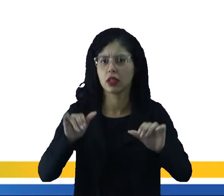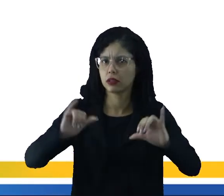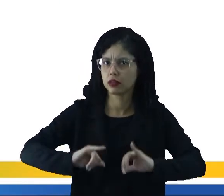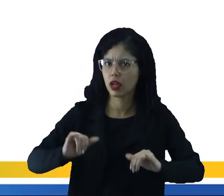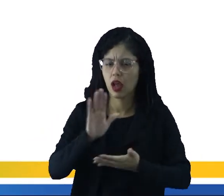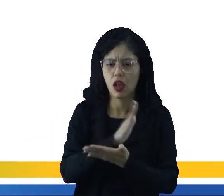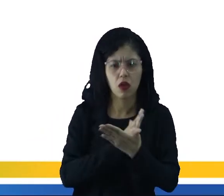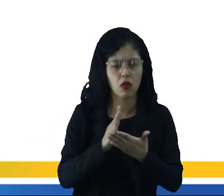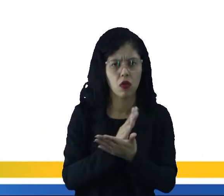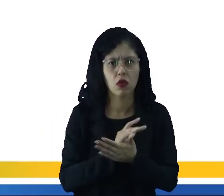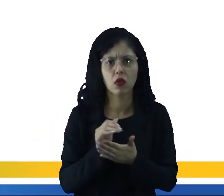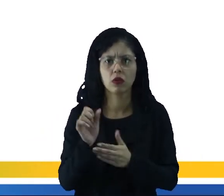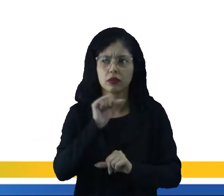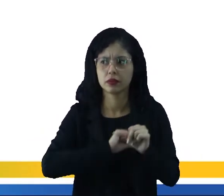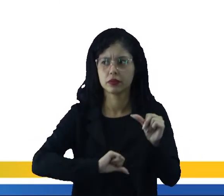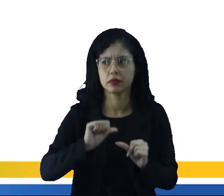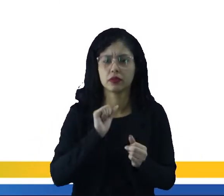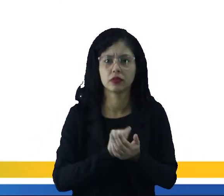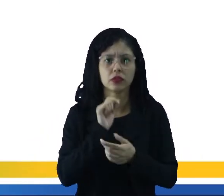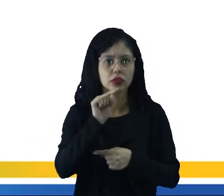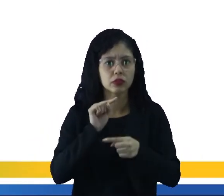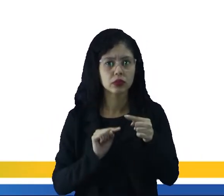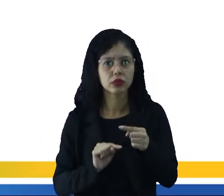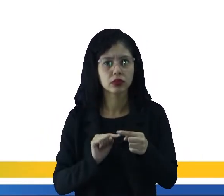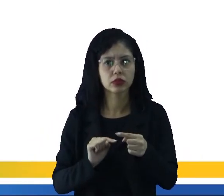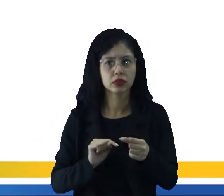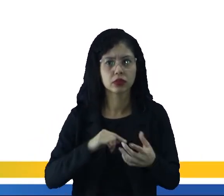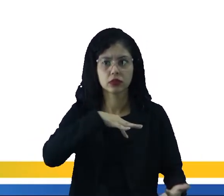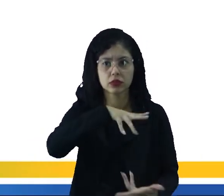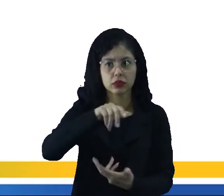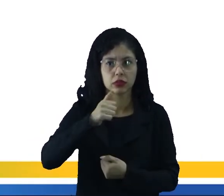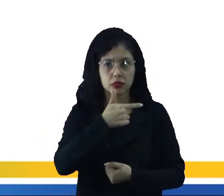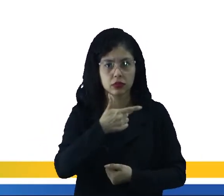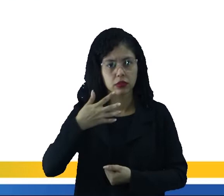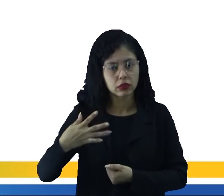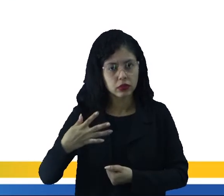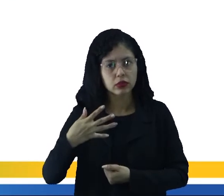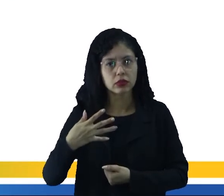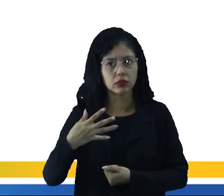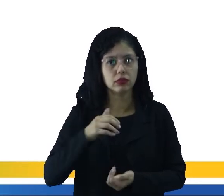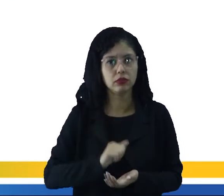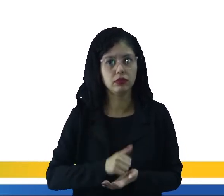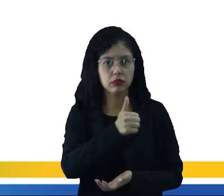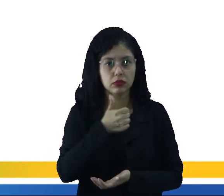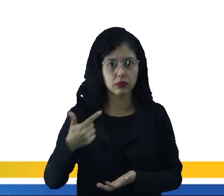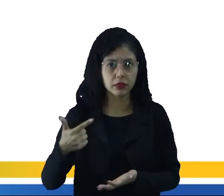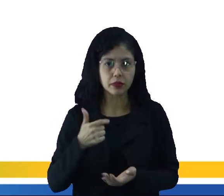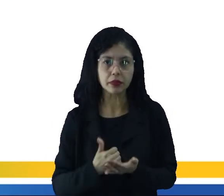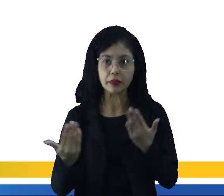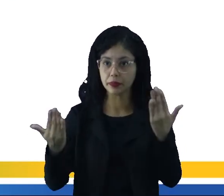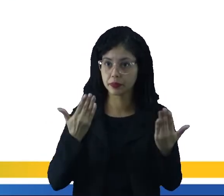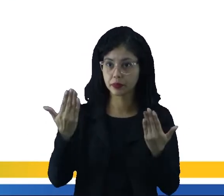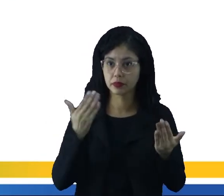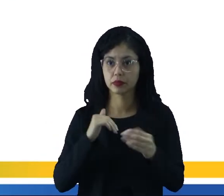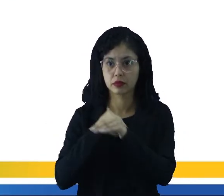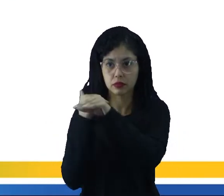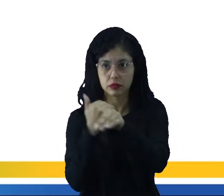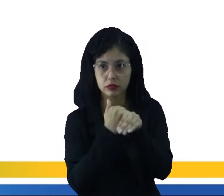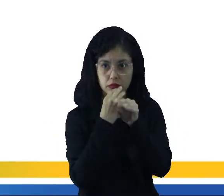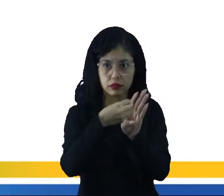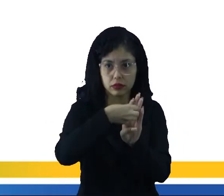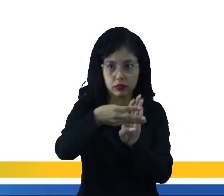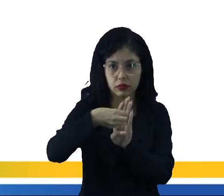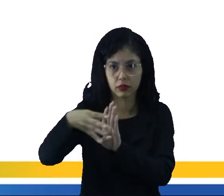sofrer alterações. Portanto, dividindo o planeta em 24 áreas e 12 paralelos,